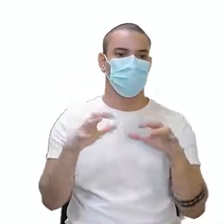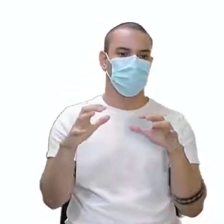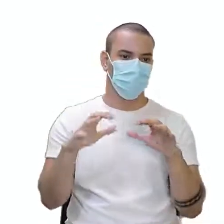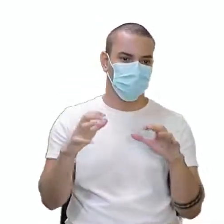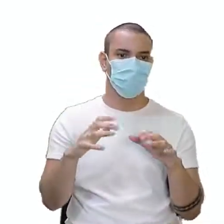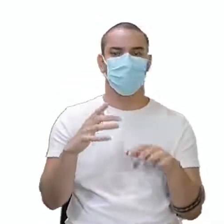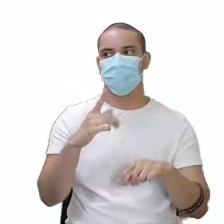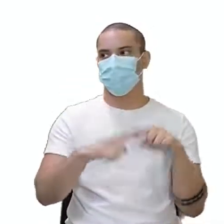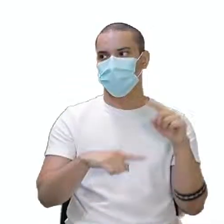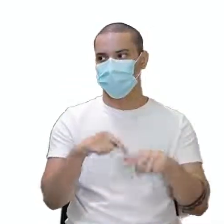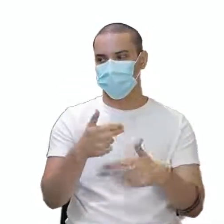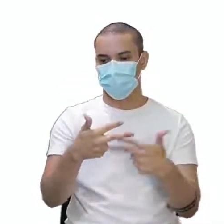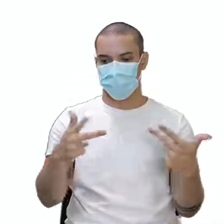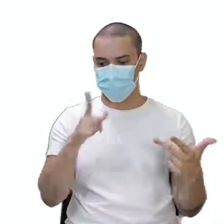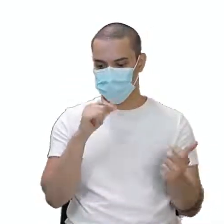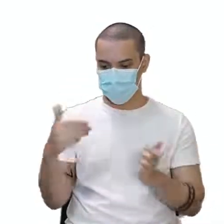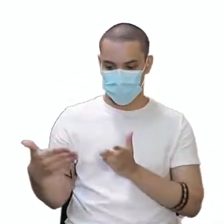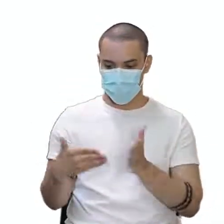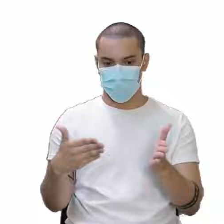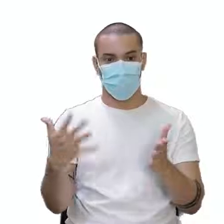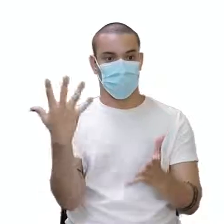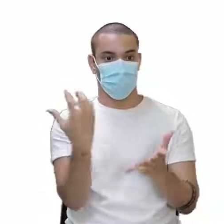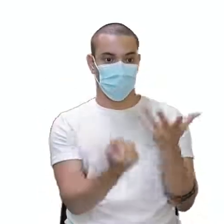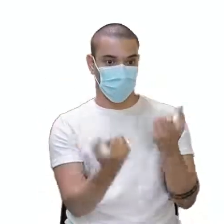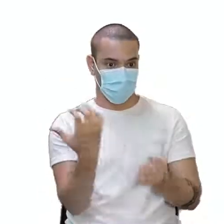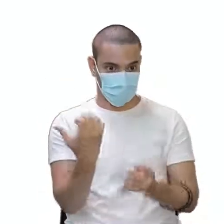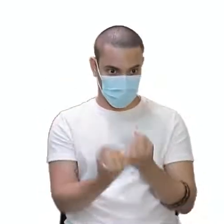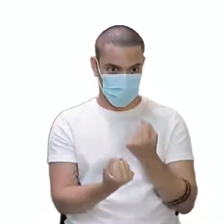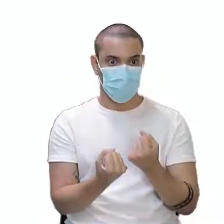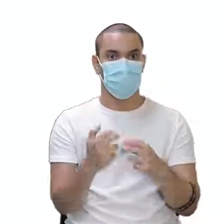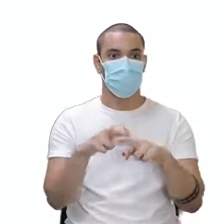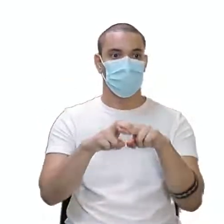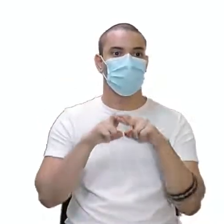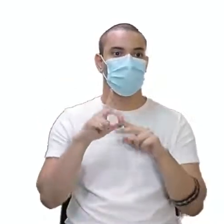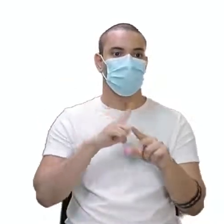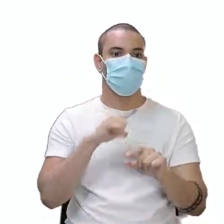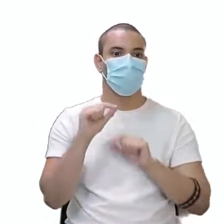os corpos hídricos vão se filtrando e aí você vai ter a